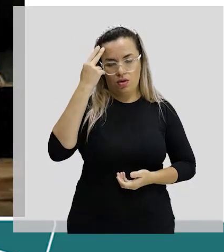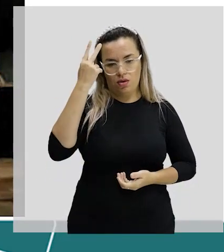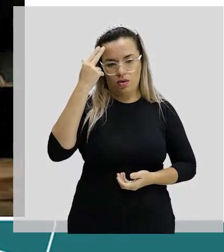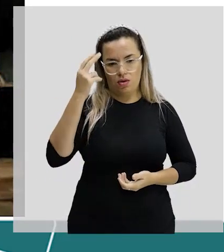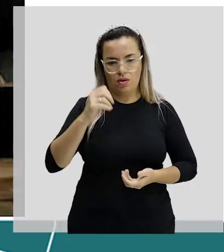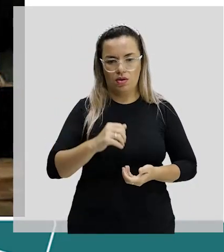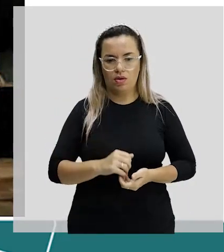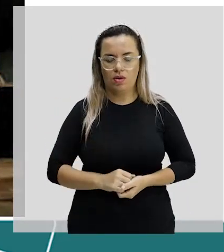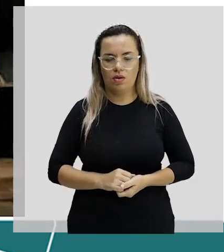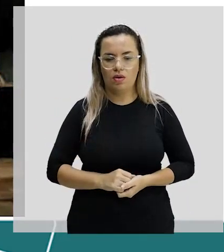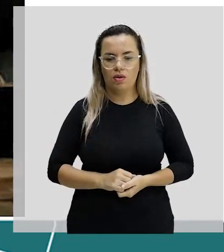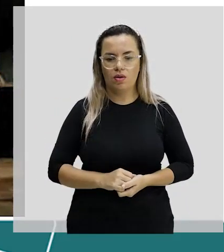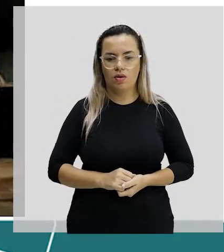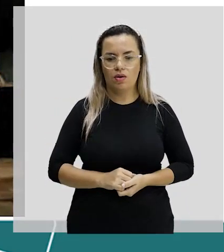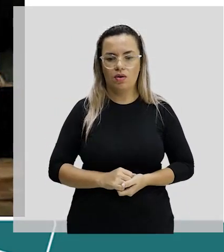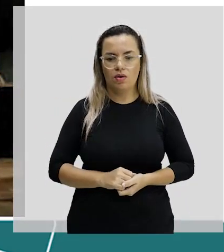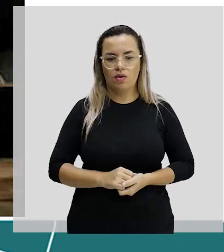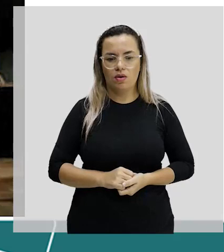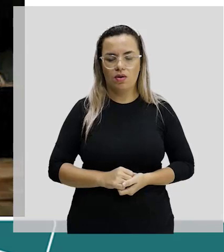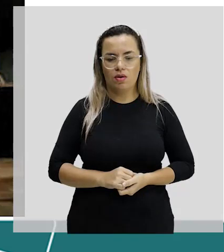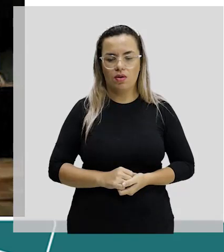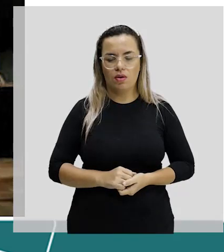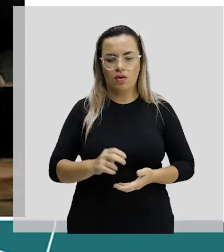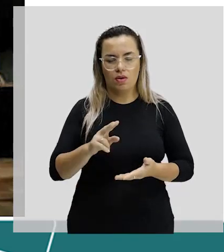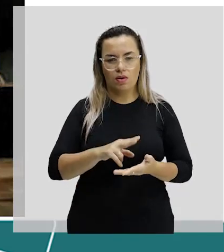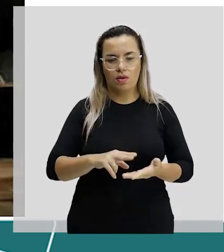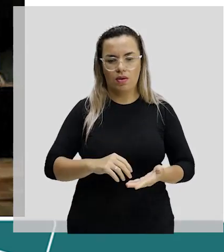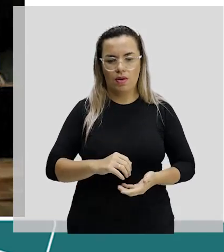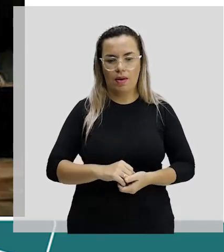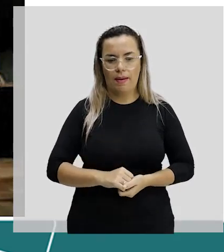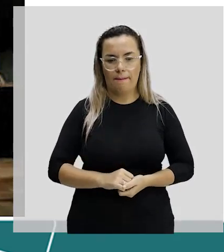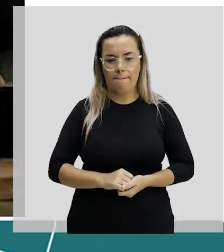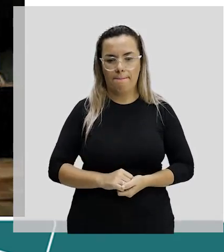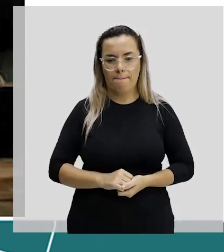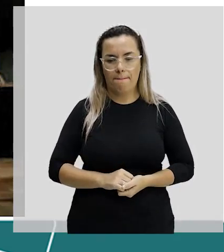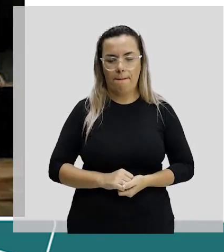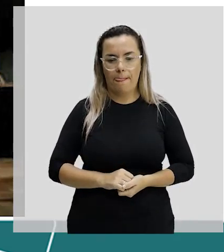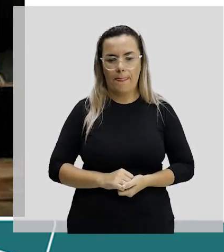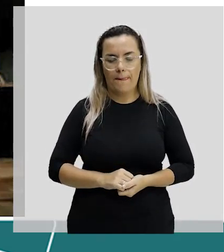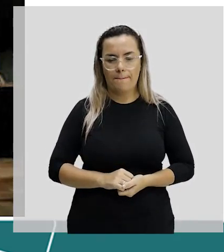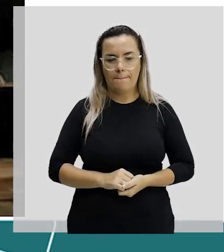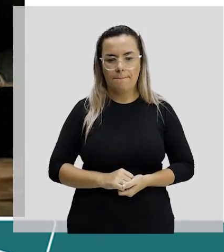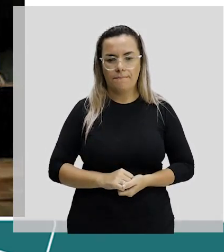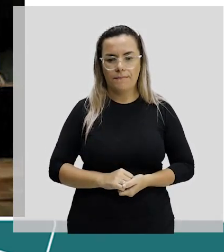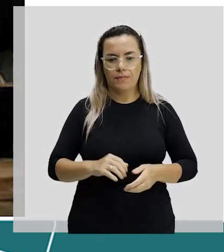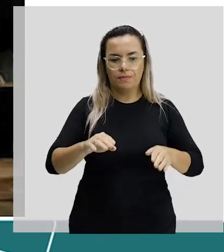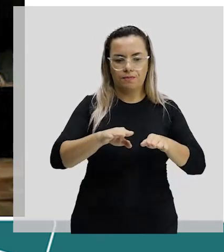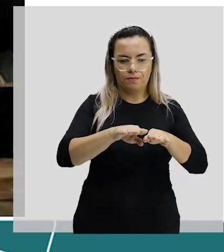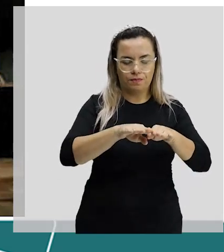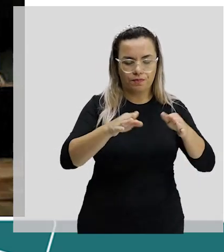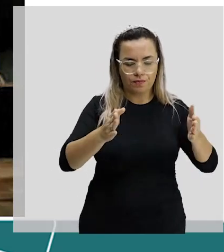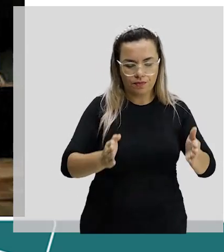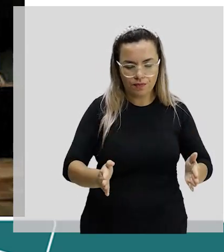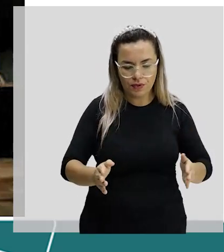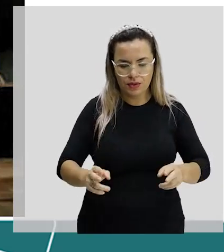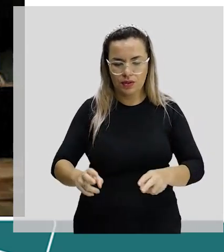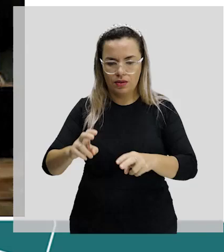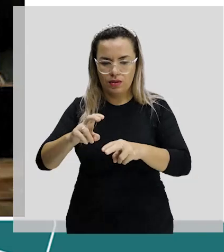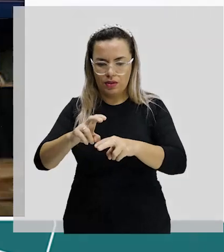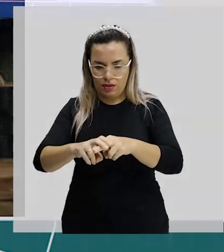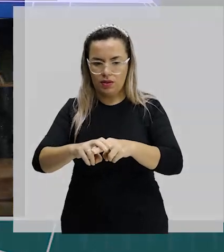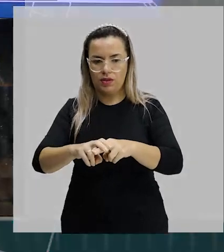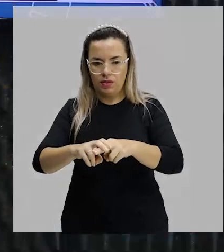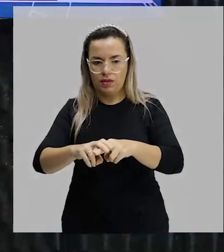começando, ele exige que os objetos estejam ali de verdade. Uma mesa, uma cadeira, cestos, portas, né, para que a pessoa